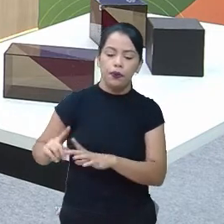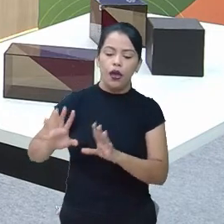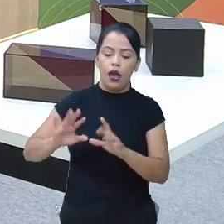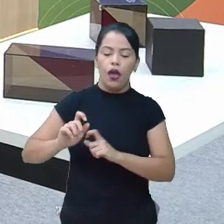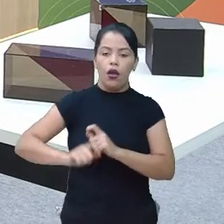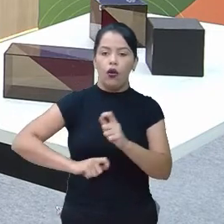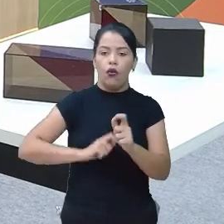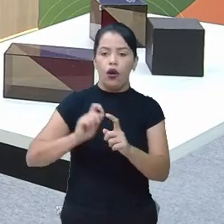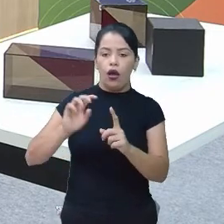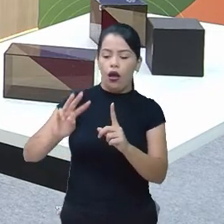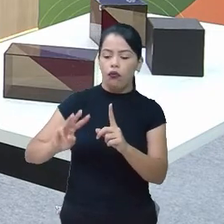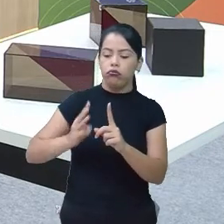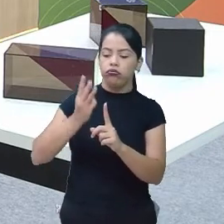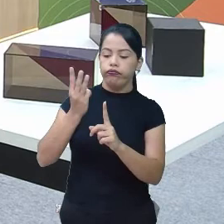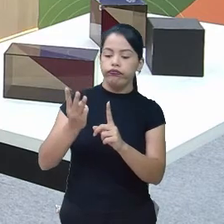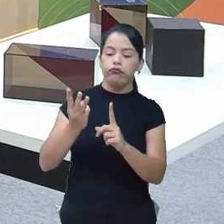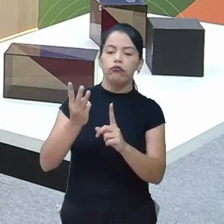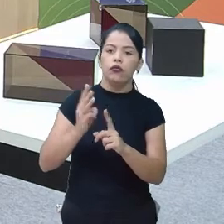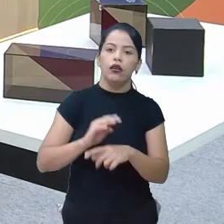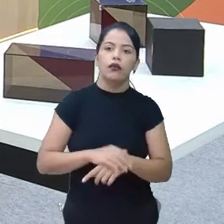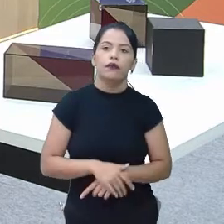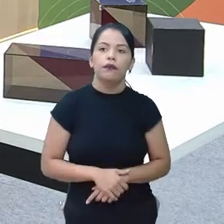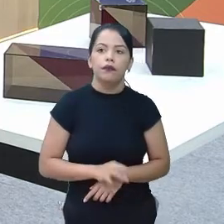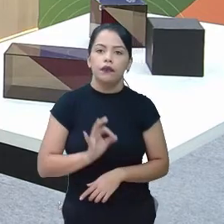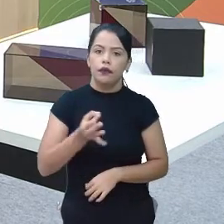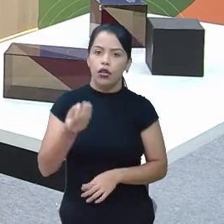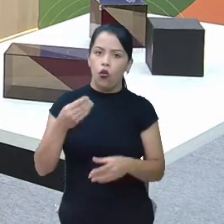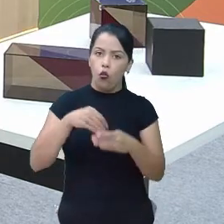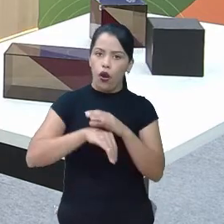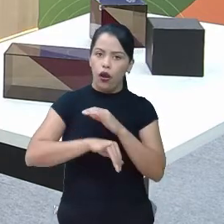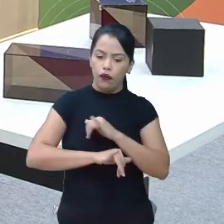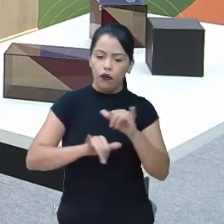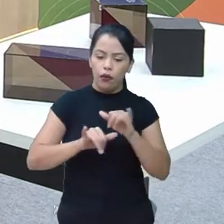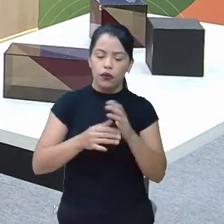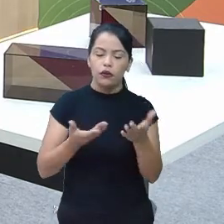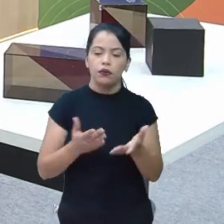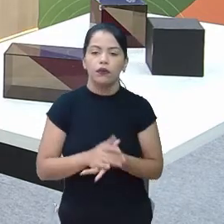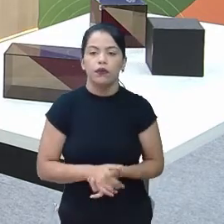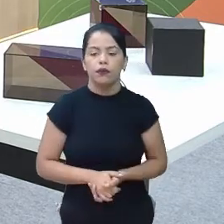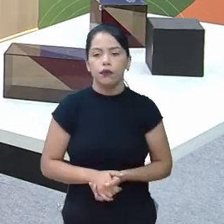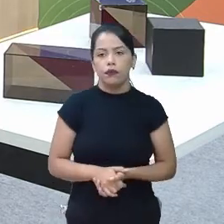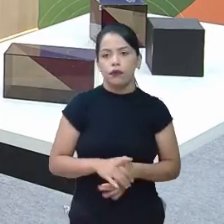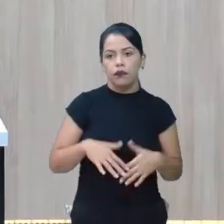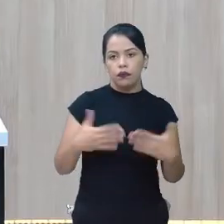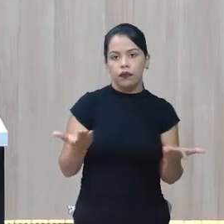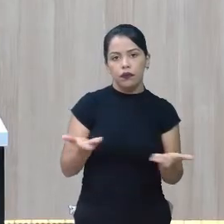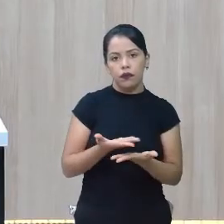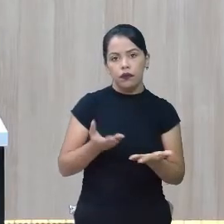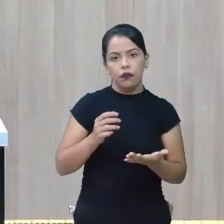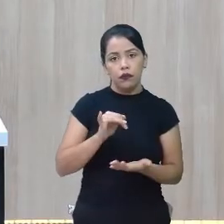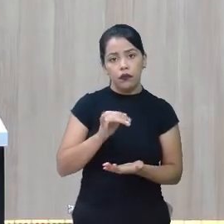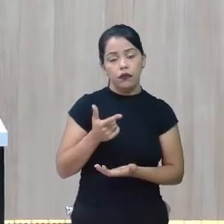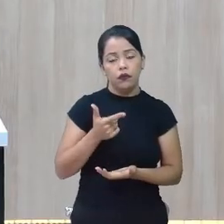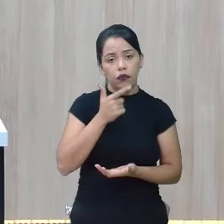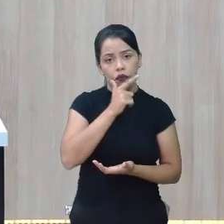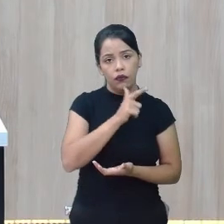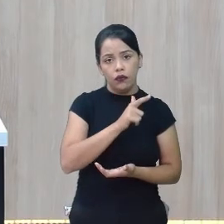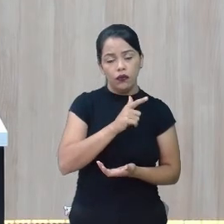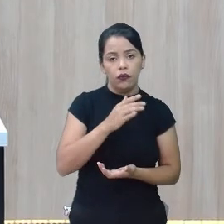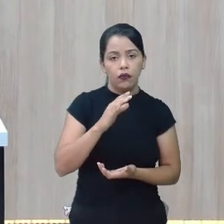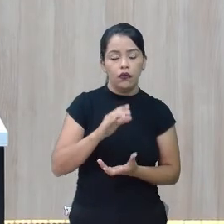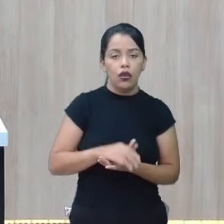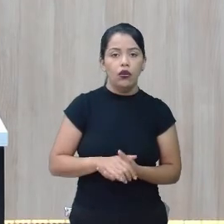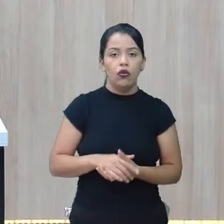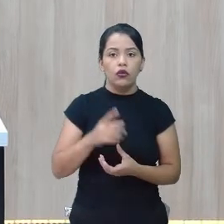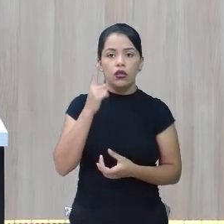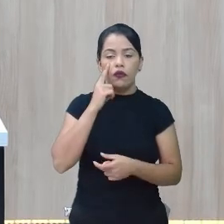dimensões em centímetro, tá bom? Vai guardando essa informação aí. Então, agora, se eu conseguir considerar